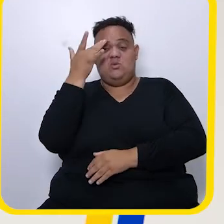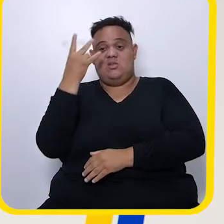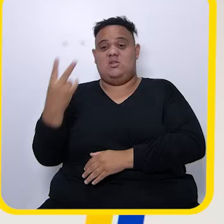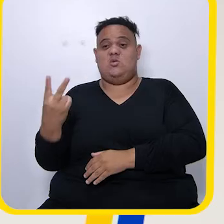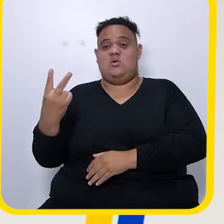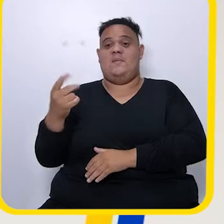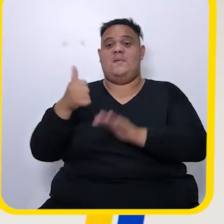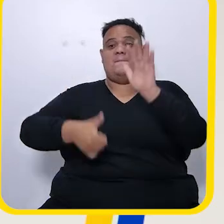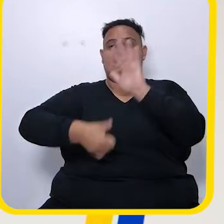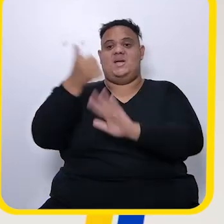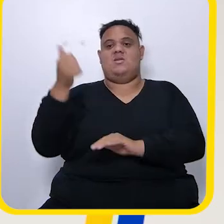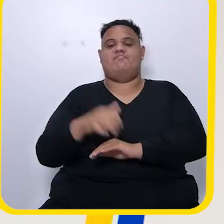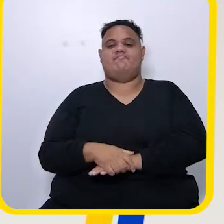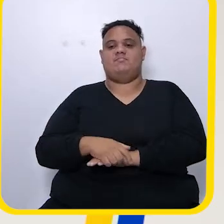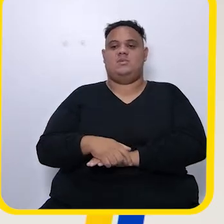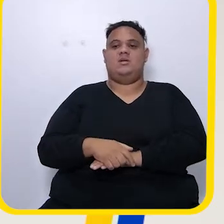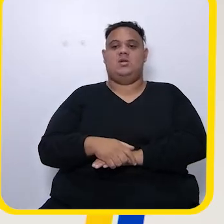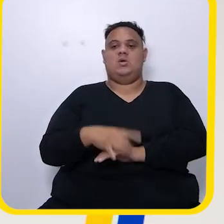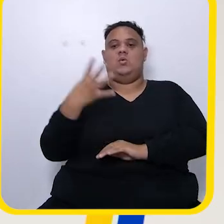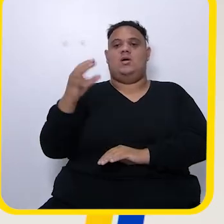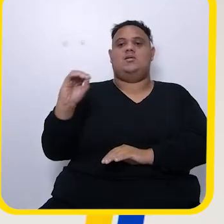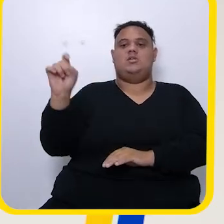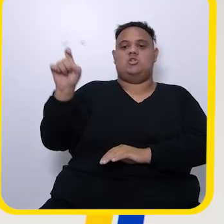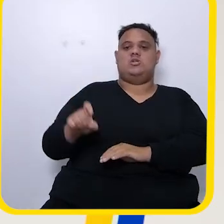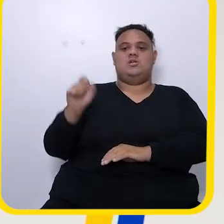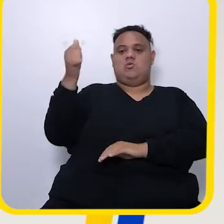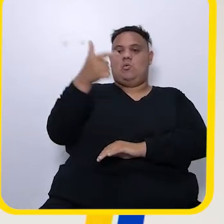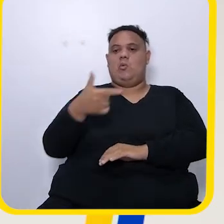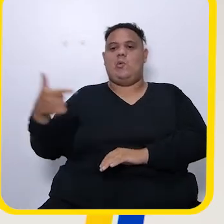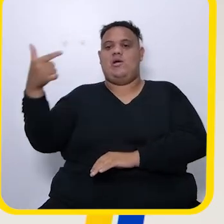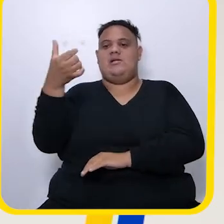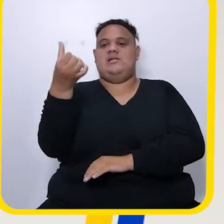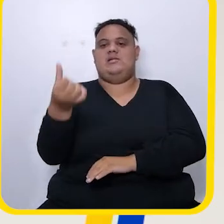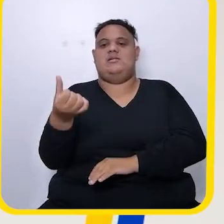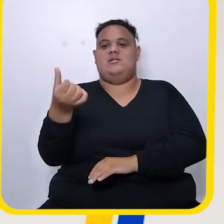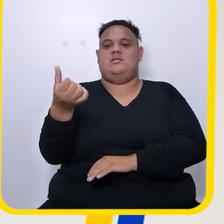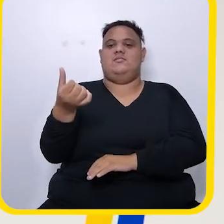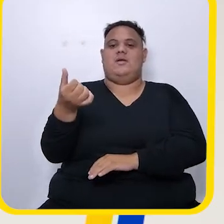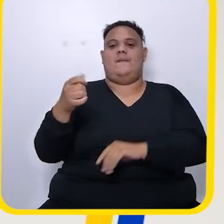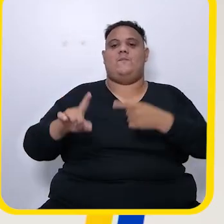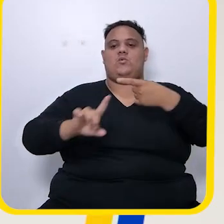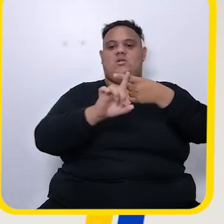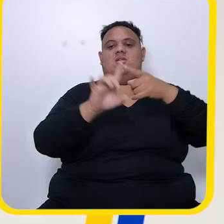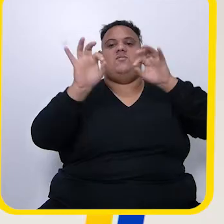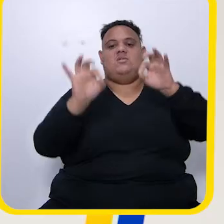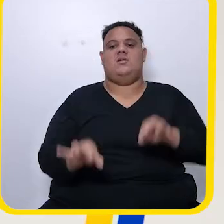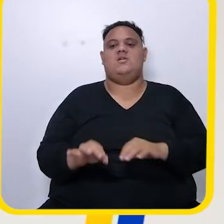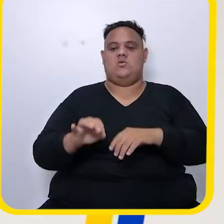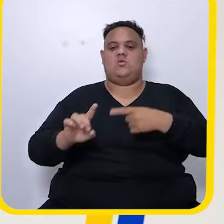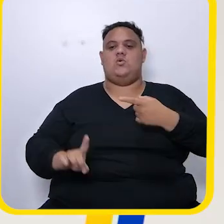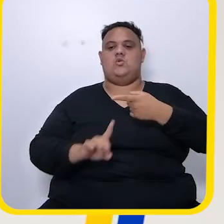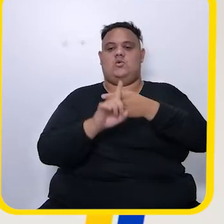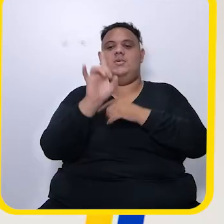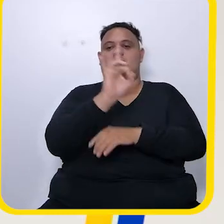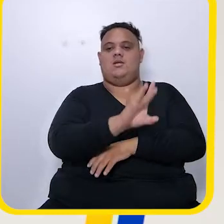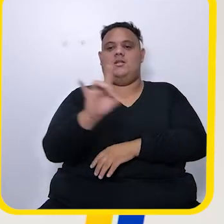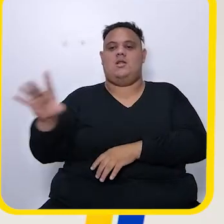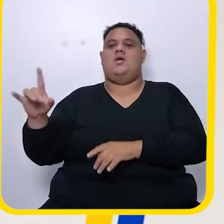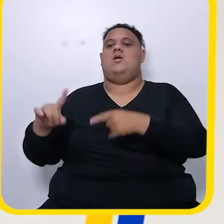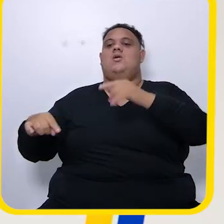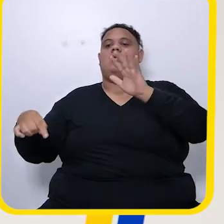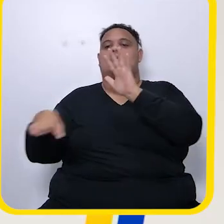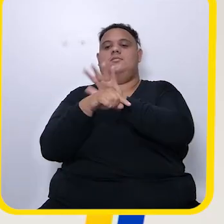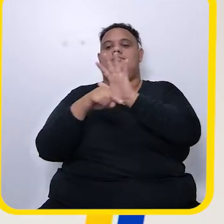membro para o primeiro. Então 40x ao quadrado está sem sinal, então ele é positivo. Está somando, passa